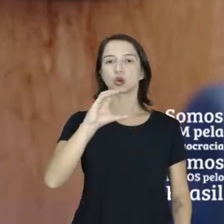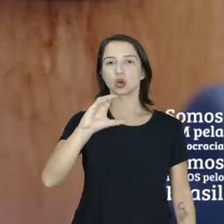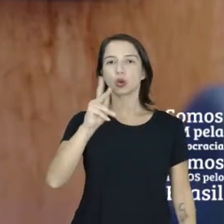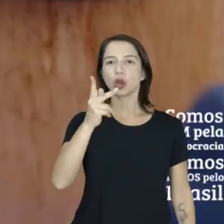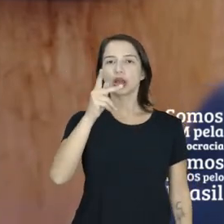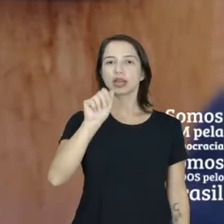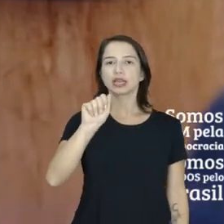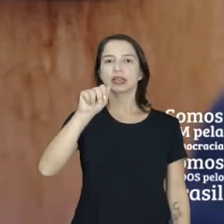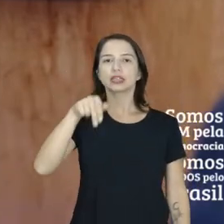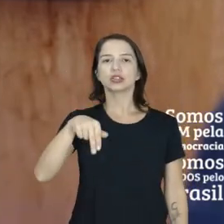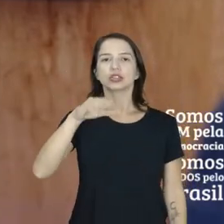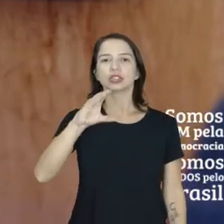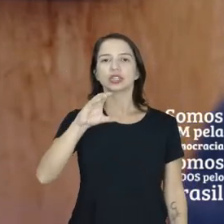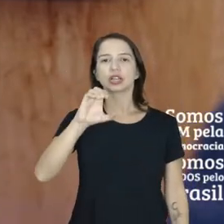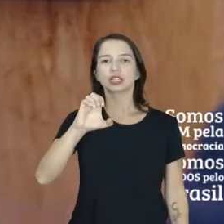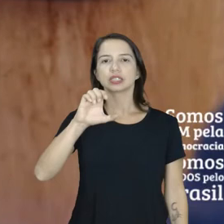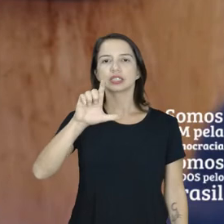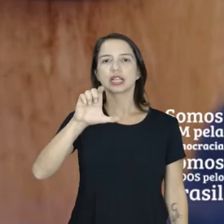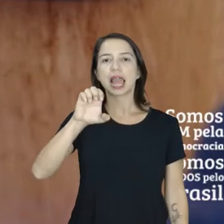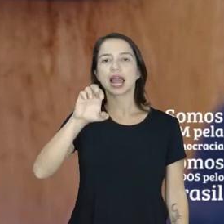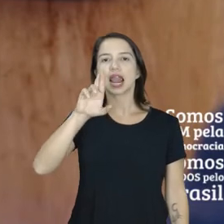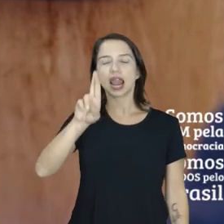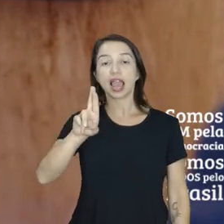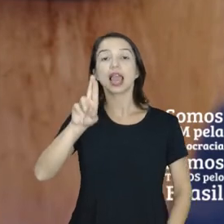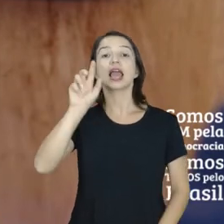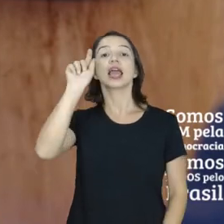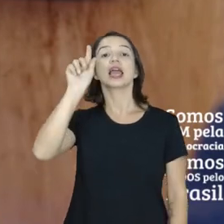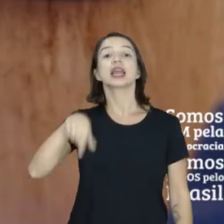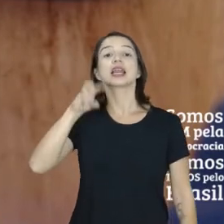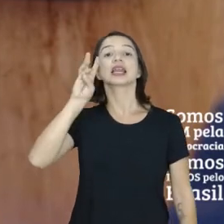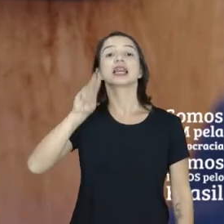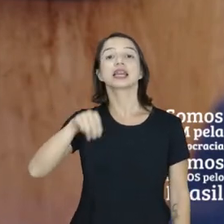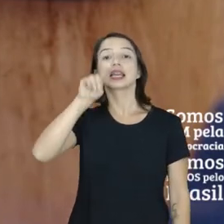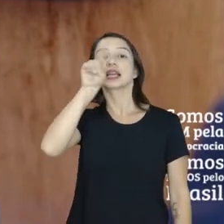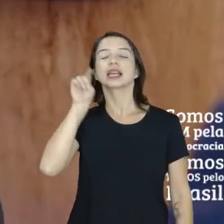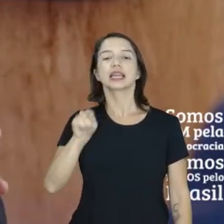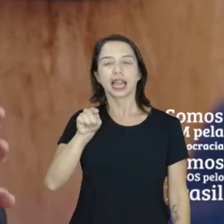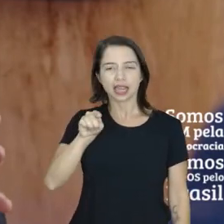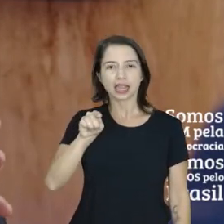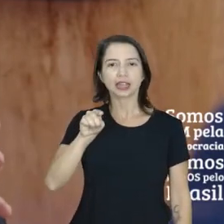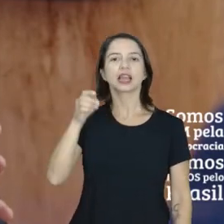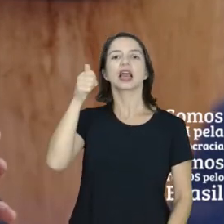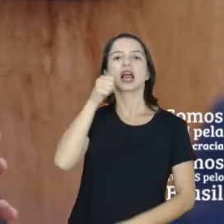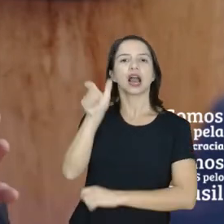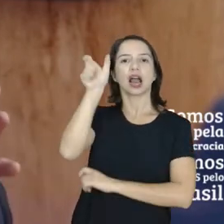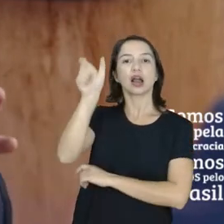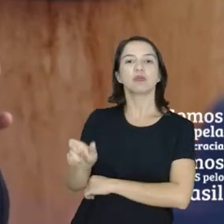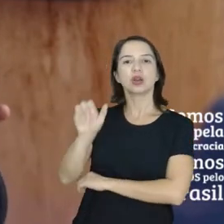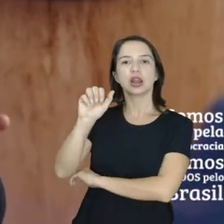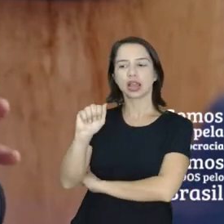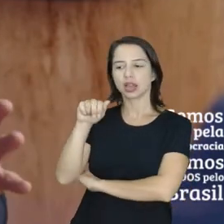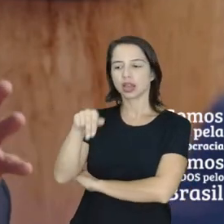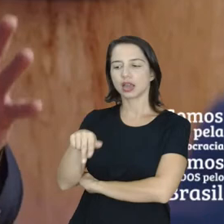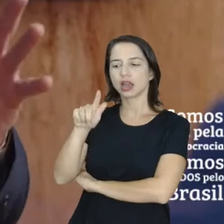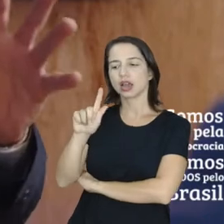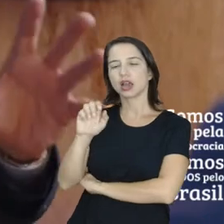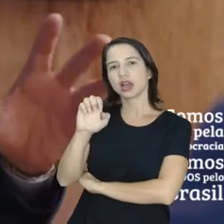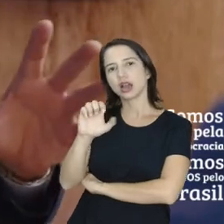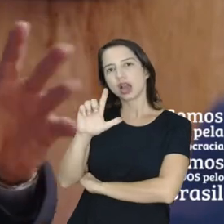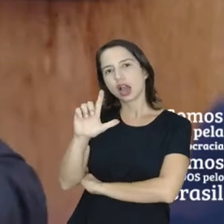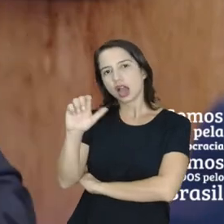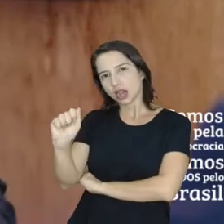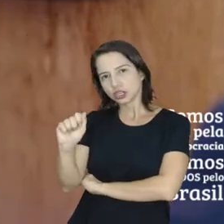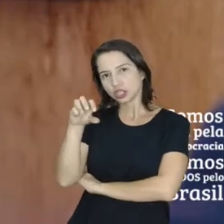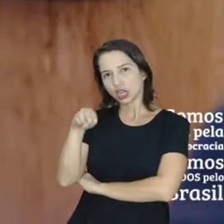primeira-ministra da Alemanha, ela é democrata cristã. Lá existe esse partido, Democracia